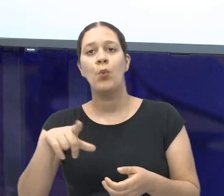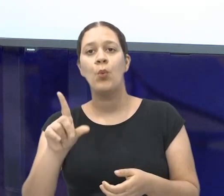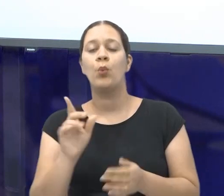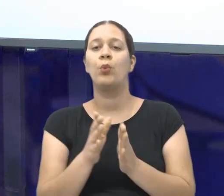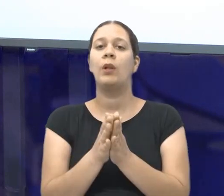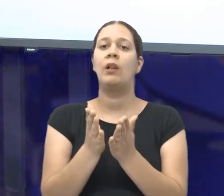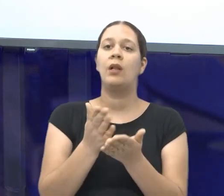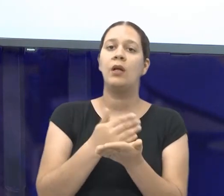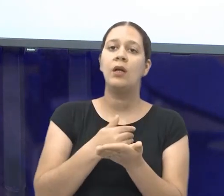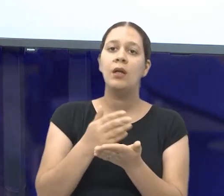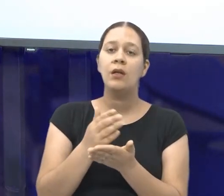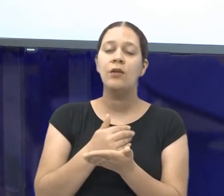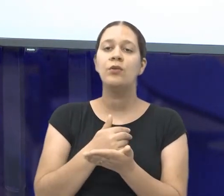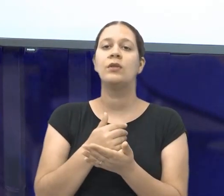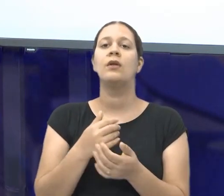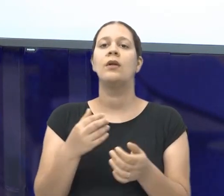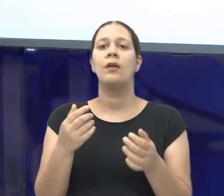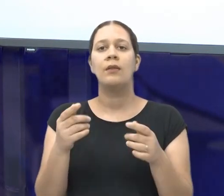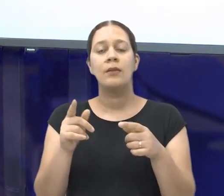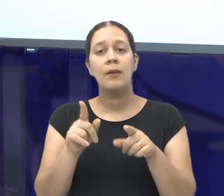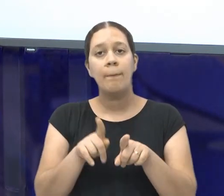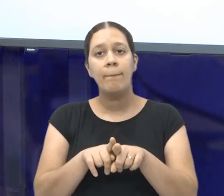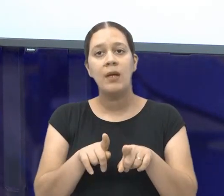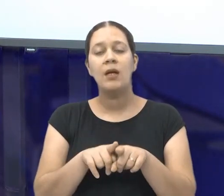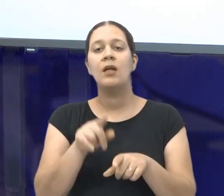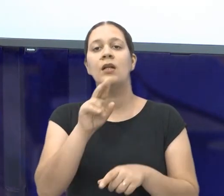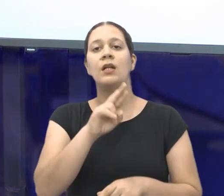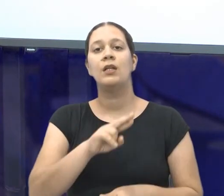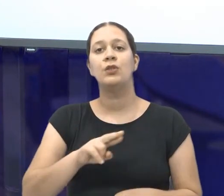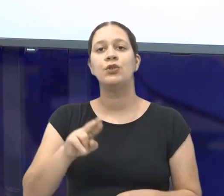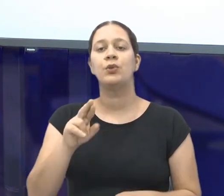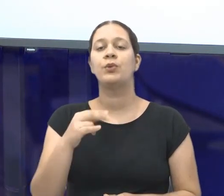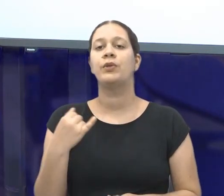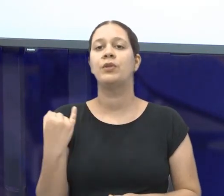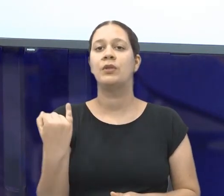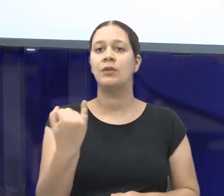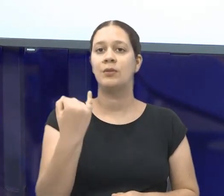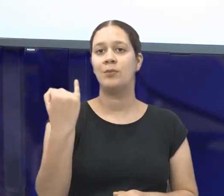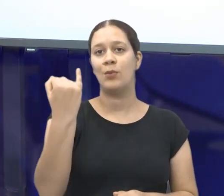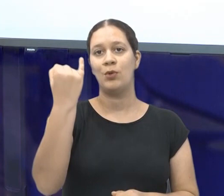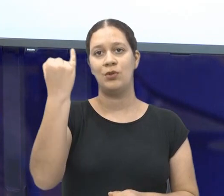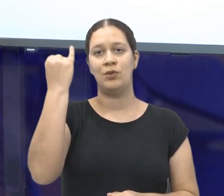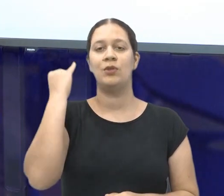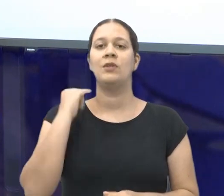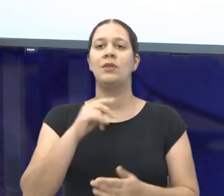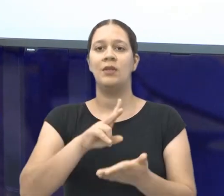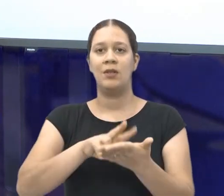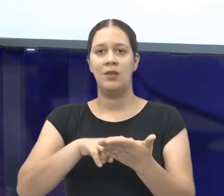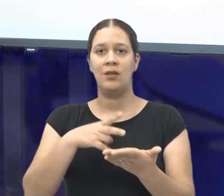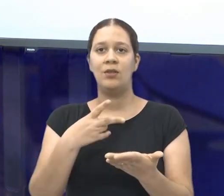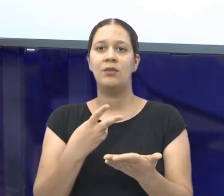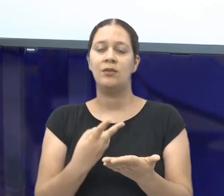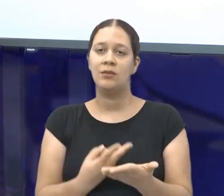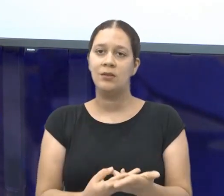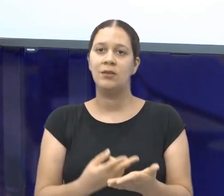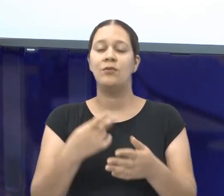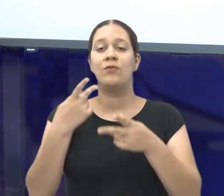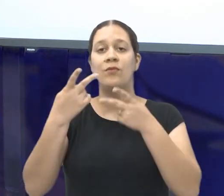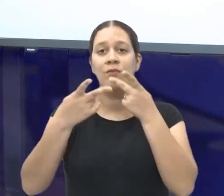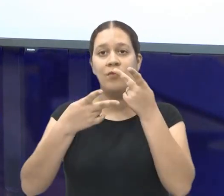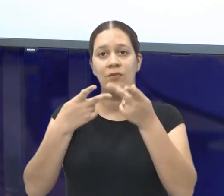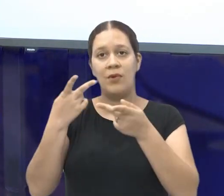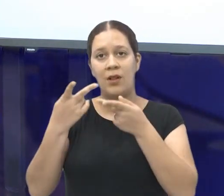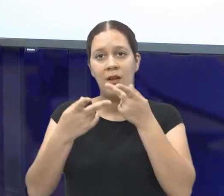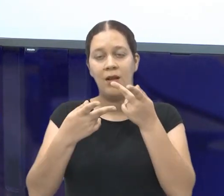outros não, e nas religiões são importantíssimos, ou importantíssimas, as tradições oral e